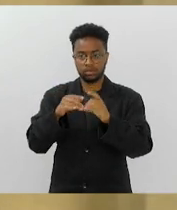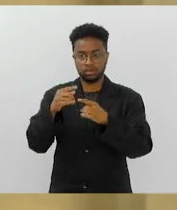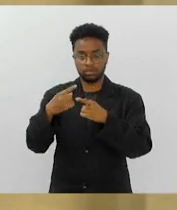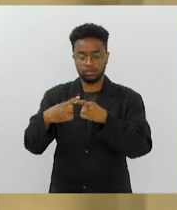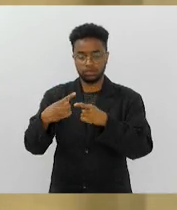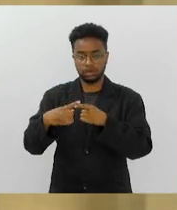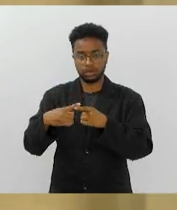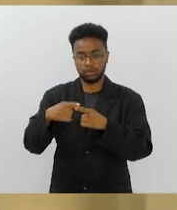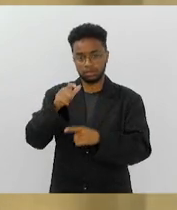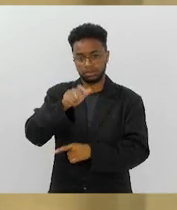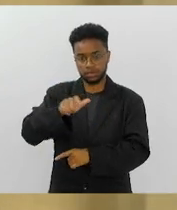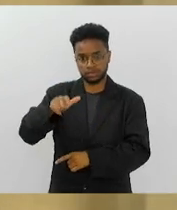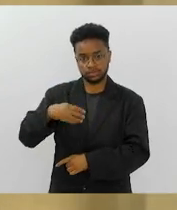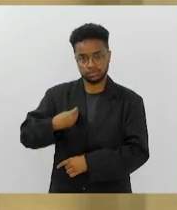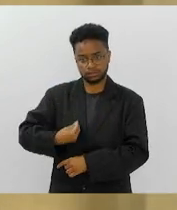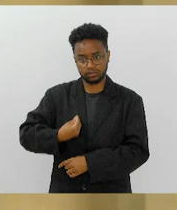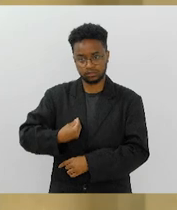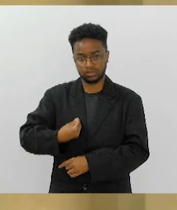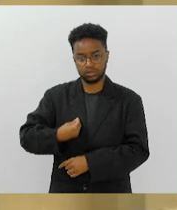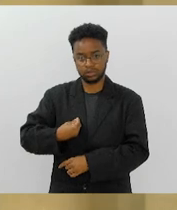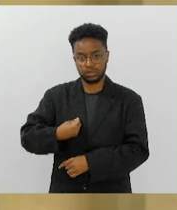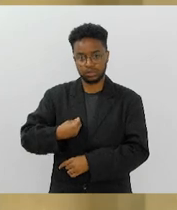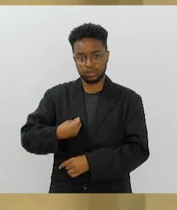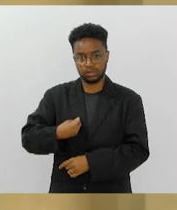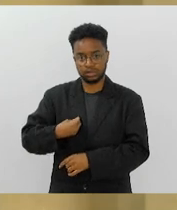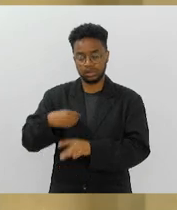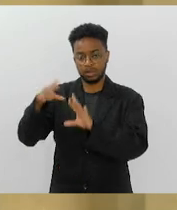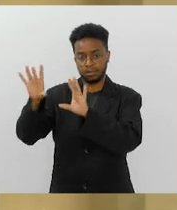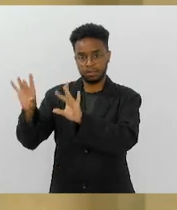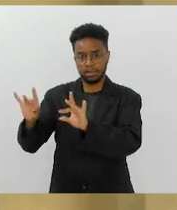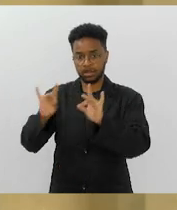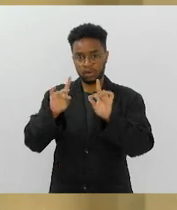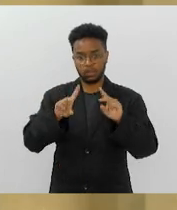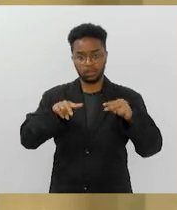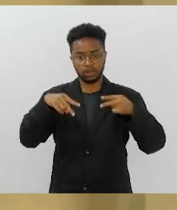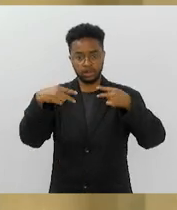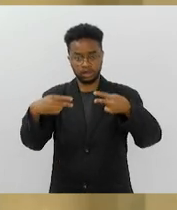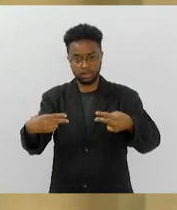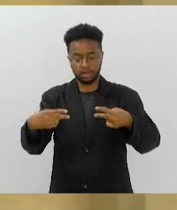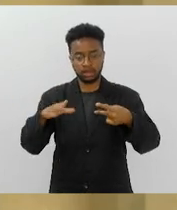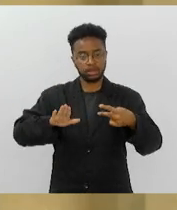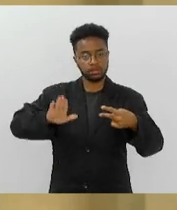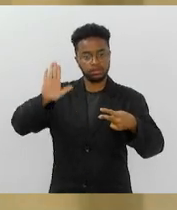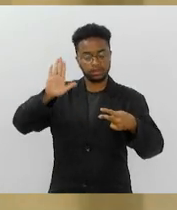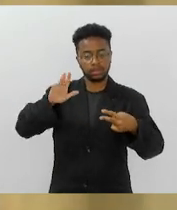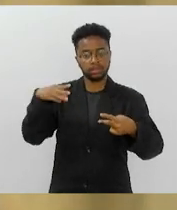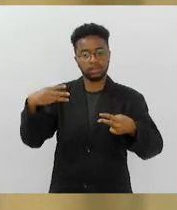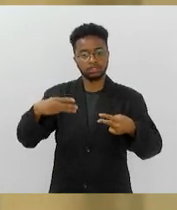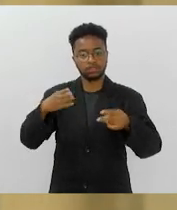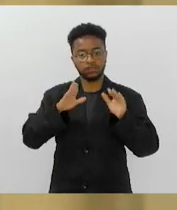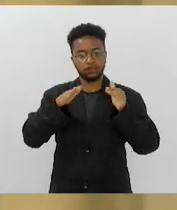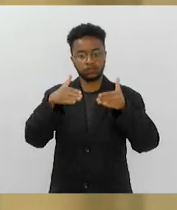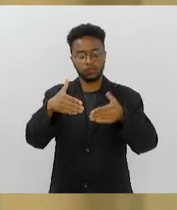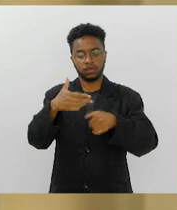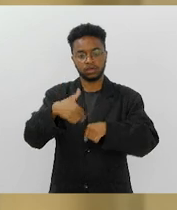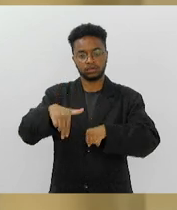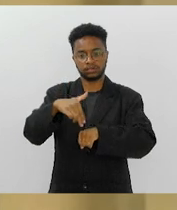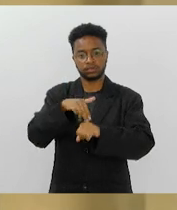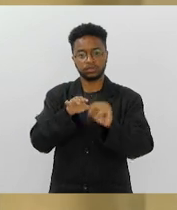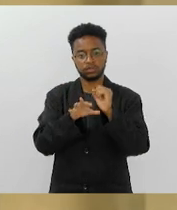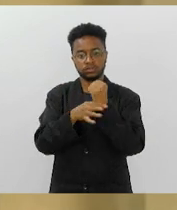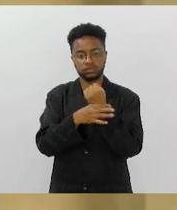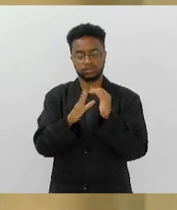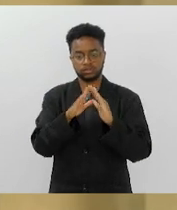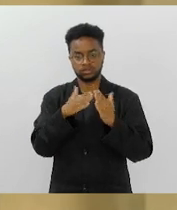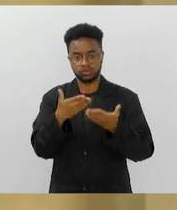presentes, já copiarem esse link, que é o link de candidatura para o 3º Fórum Nacional de Segurança Escolar. Eu